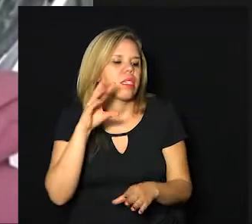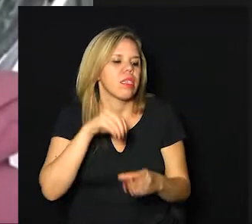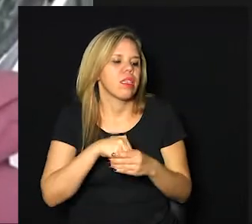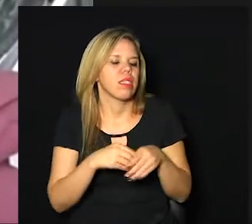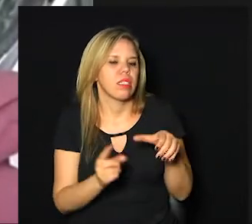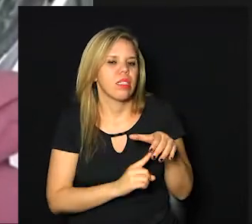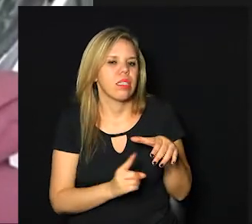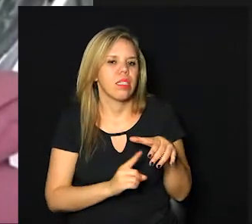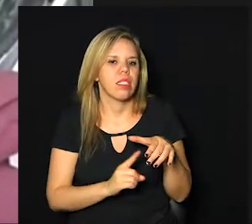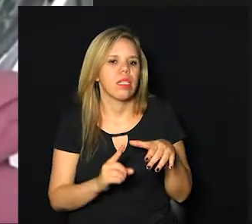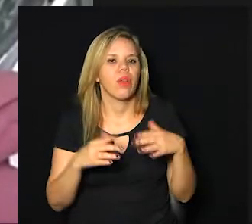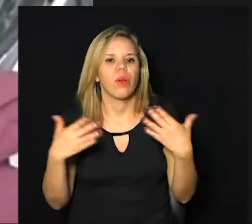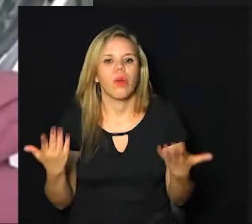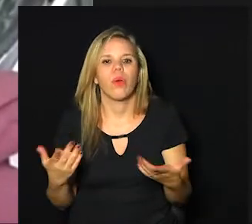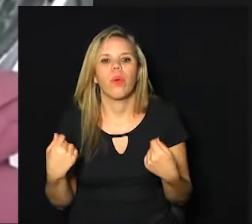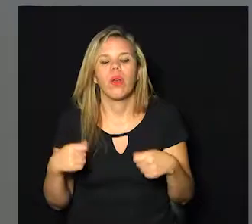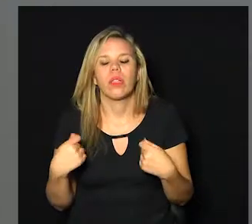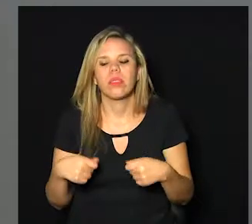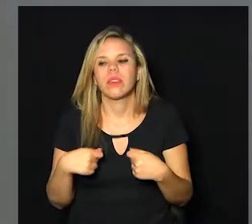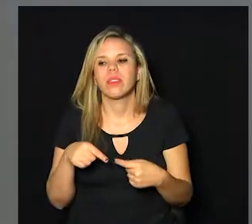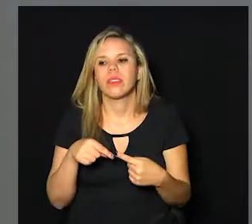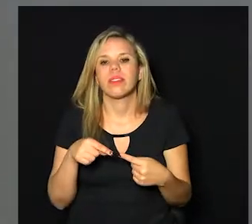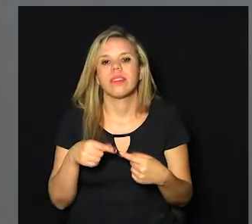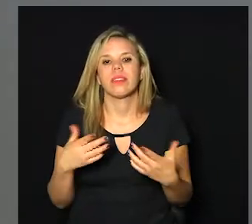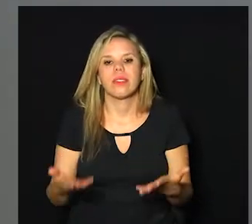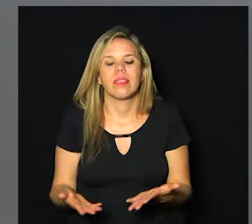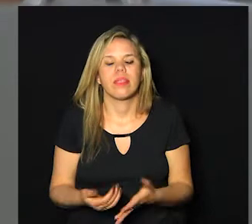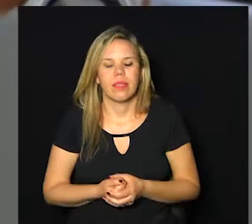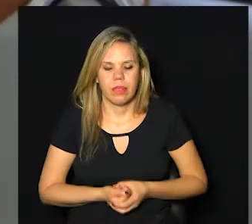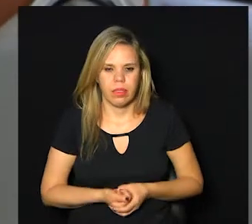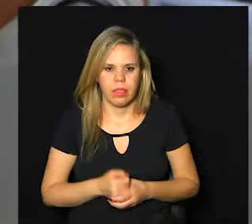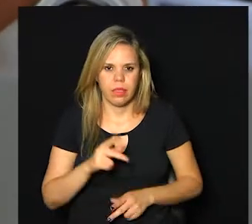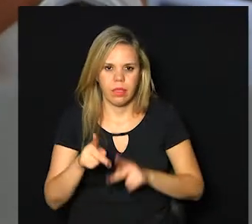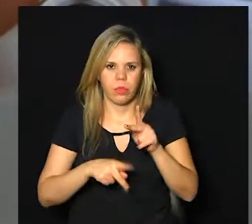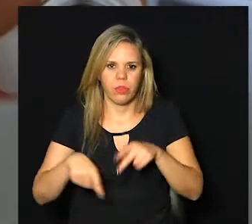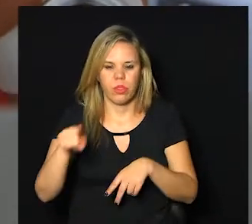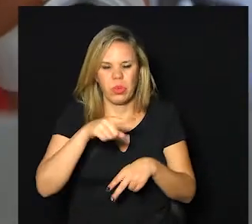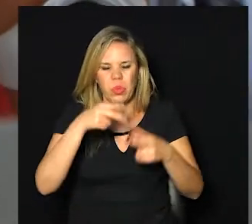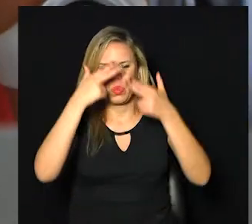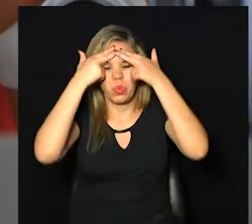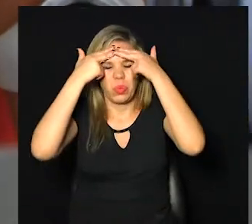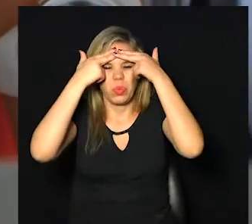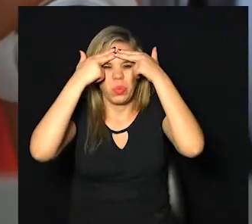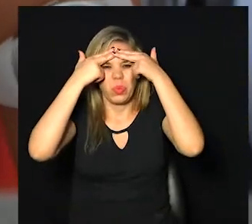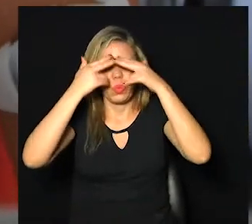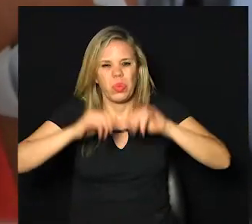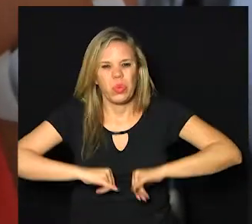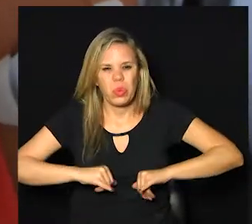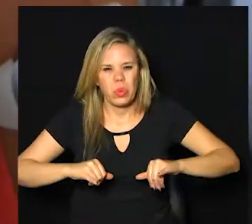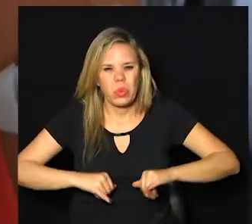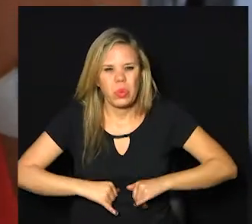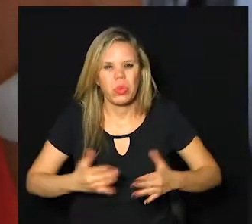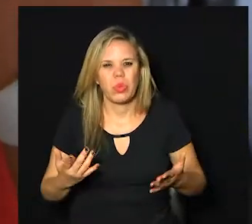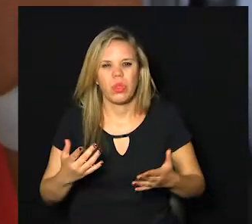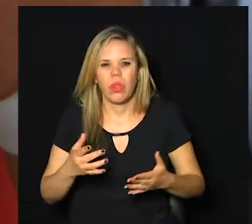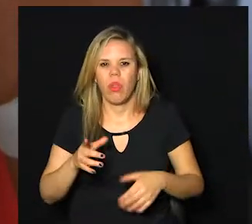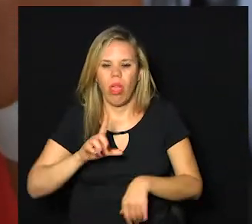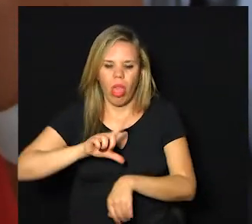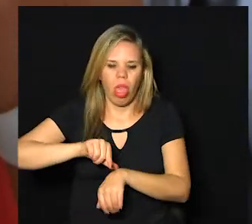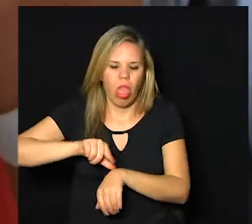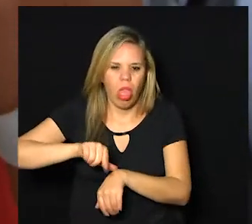minha clínica e qual é a demanda, né? Essa questão que as pessoas estão frustradas porque estão